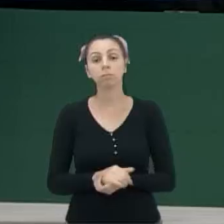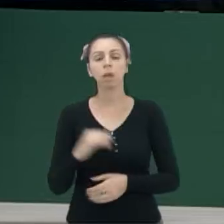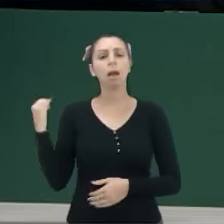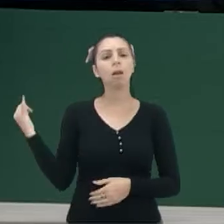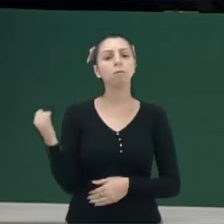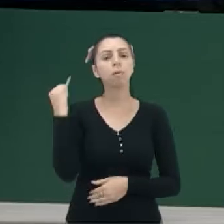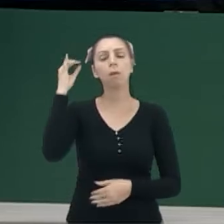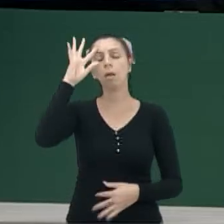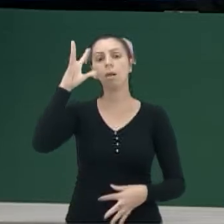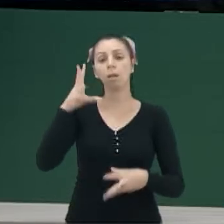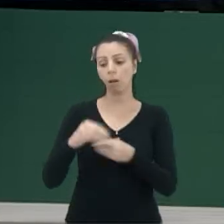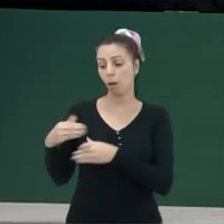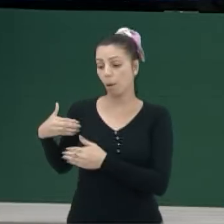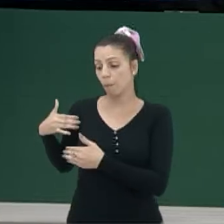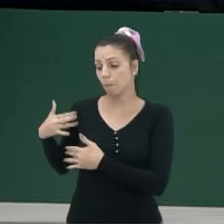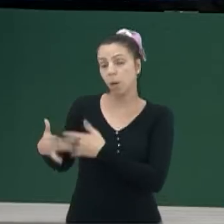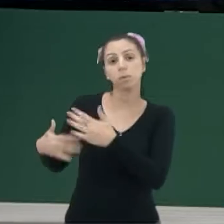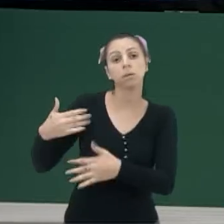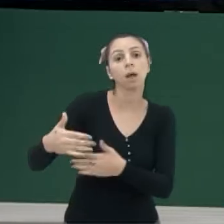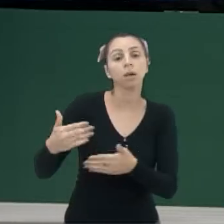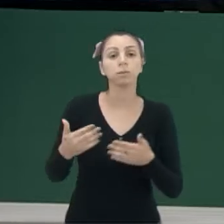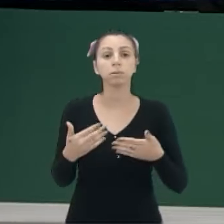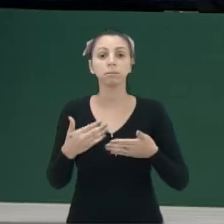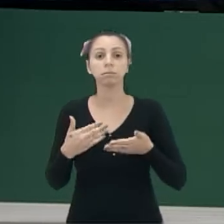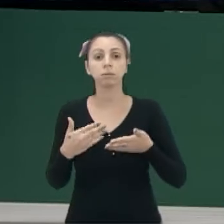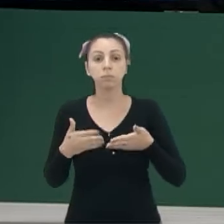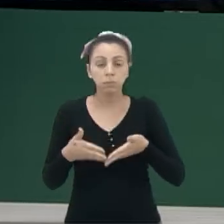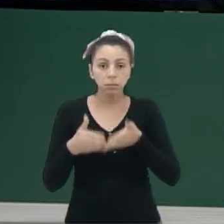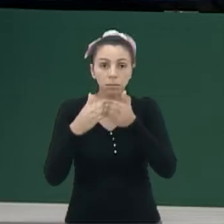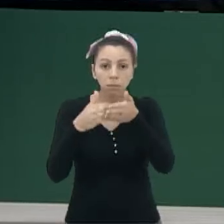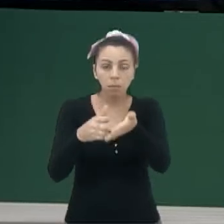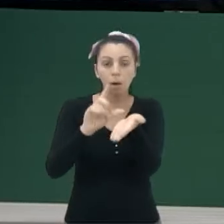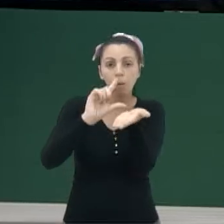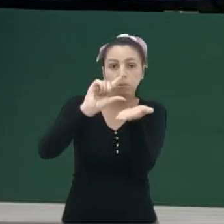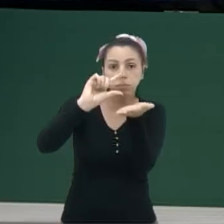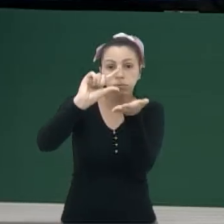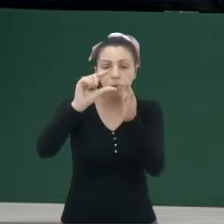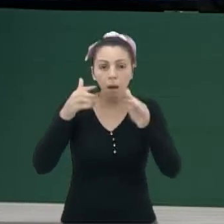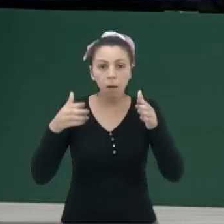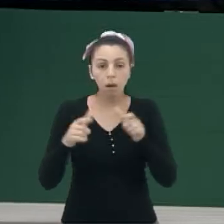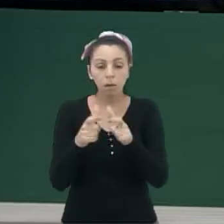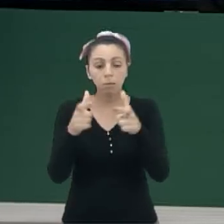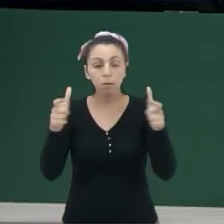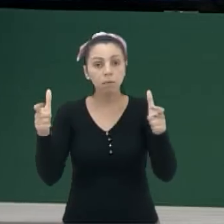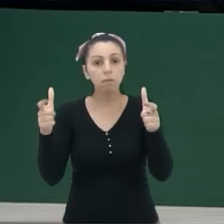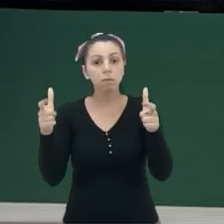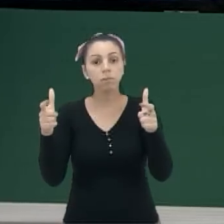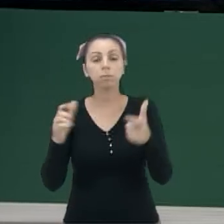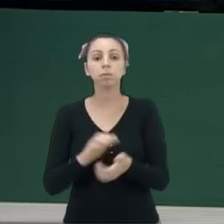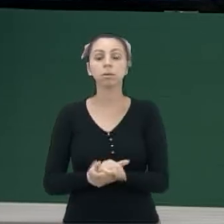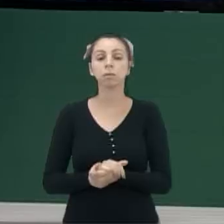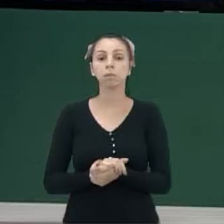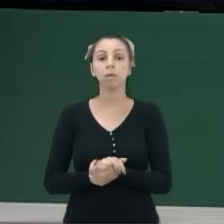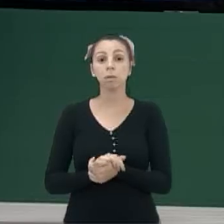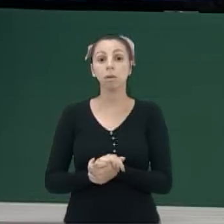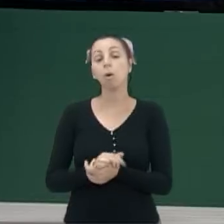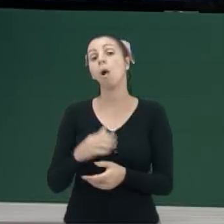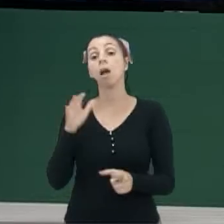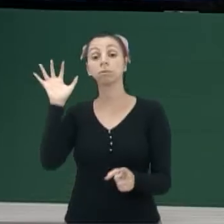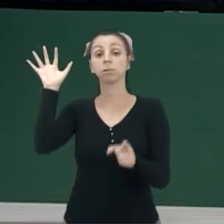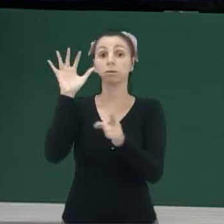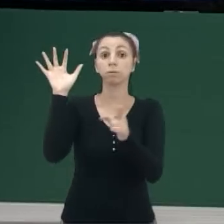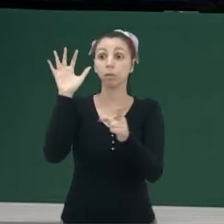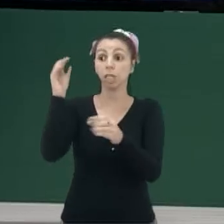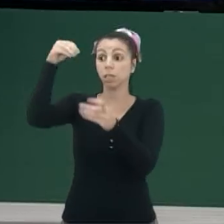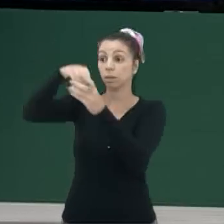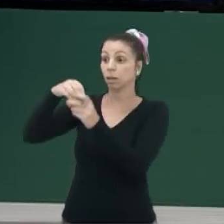todo o processo das grandes navegações e também entendam o que isso gera dentro da Europa e também